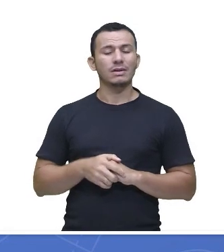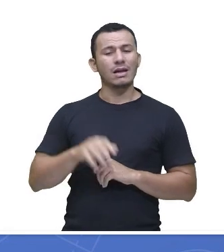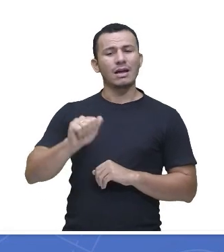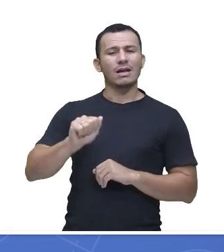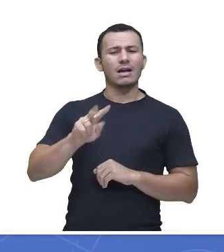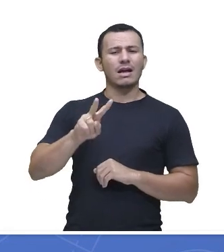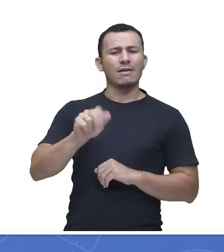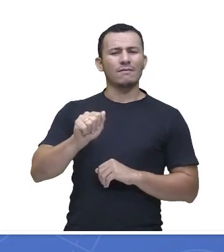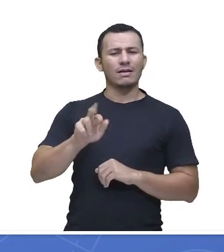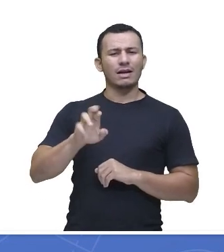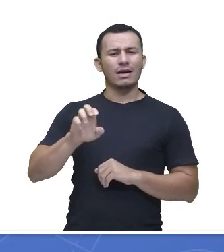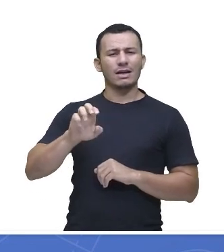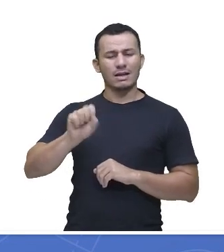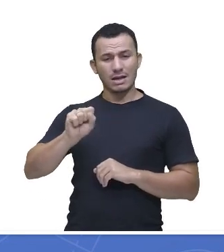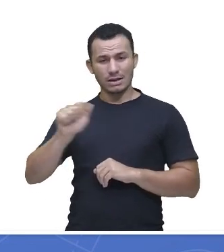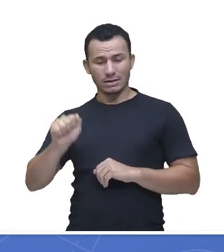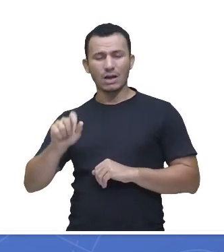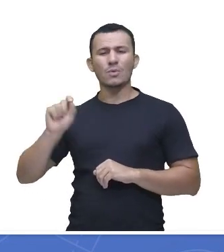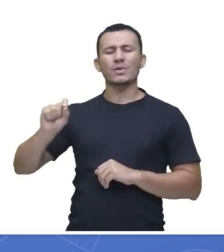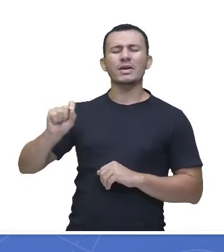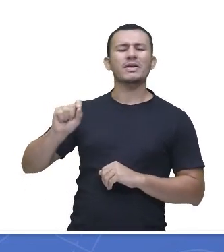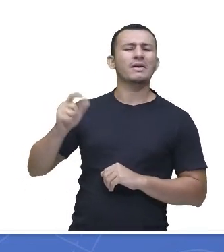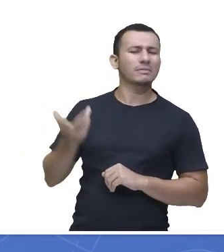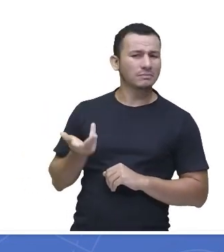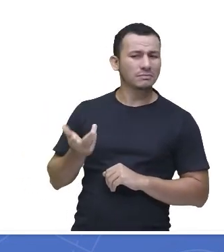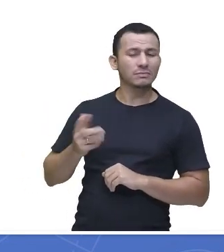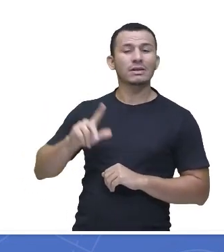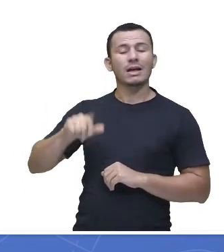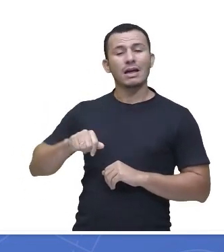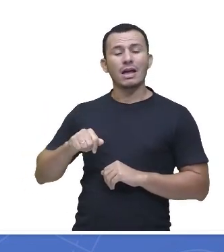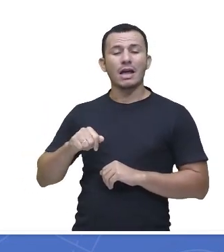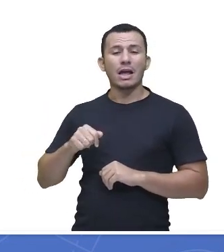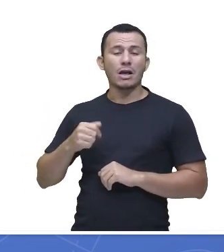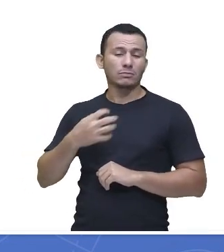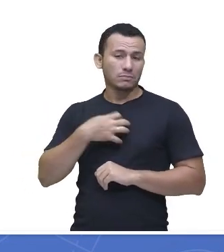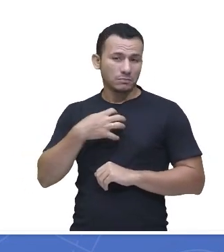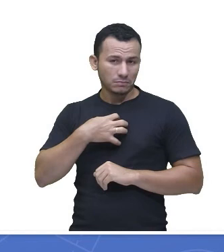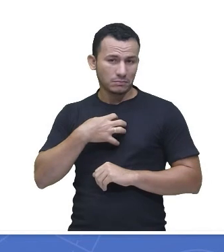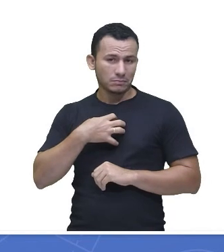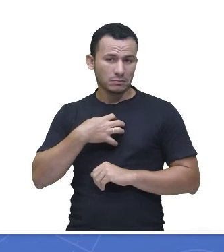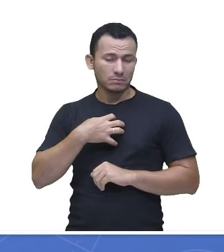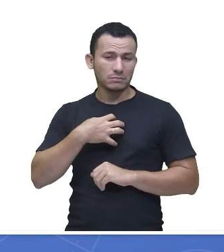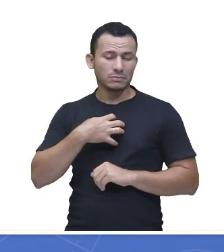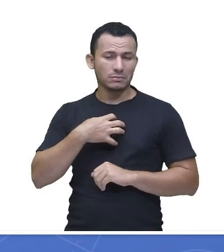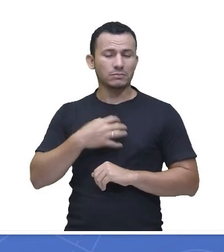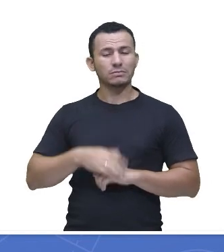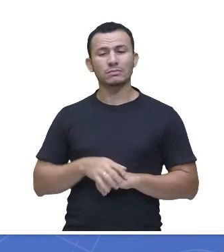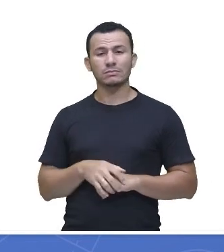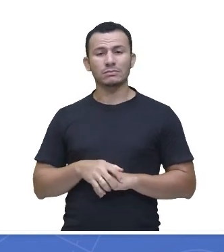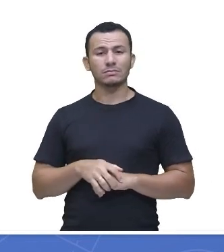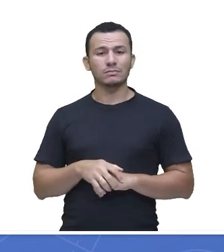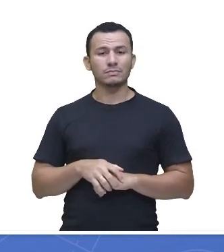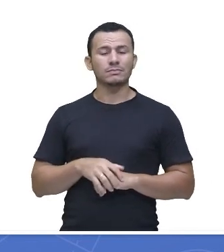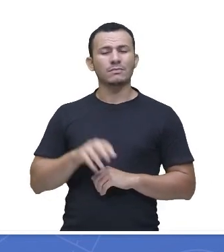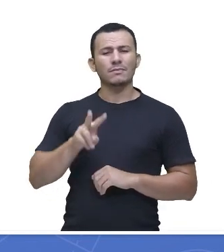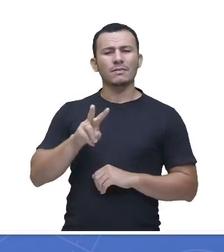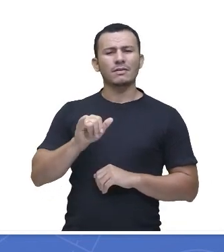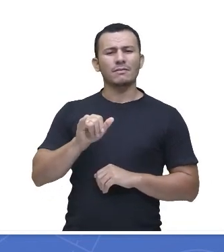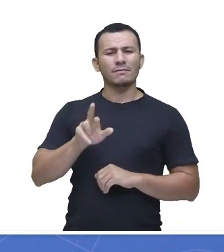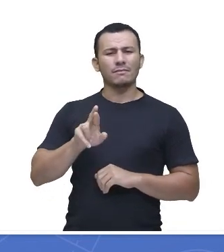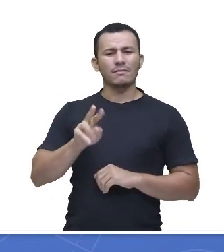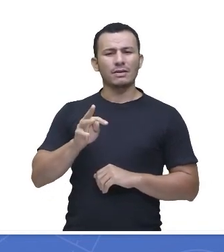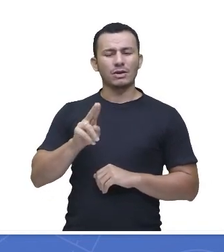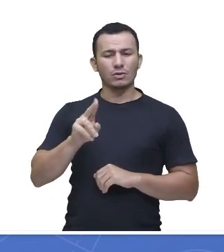é apenas a exageração de uma virtude. Olha aí, é o ponto de vista dele. E as virtudes devem